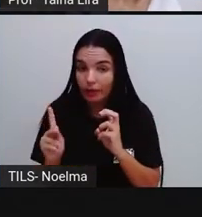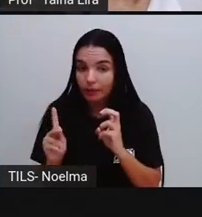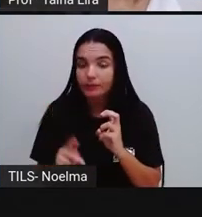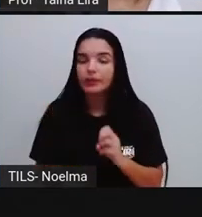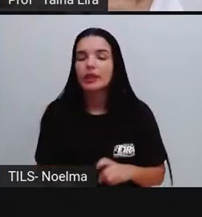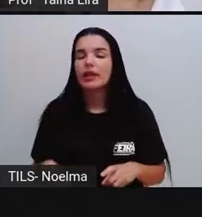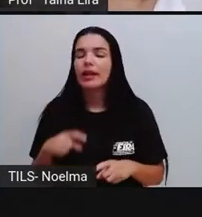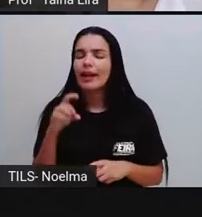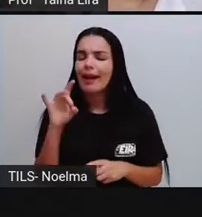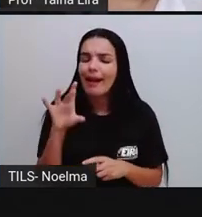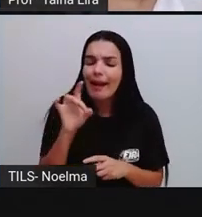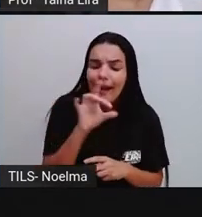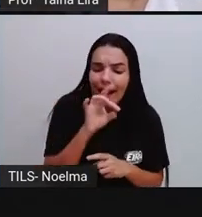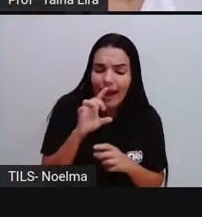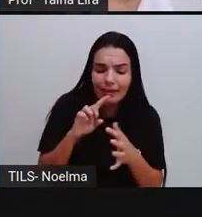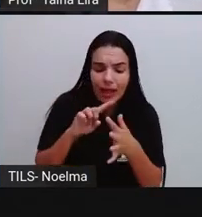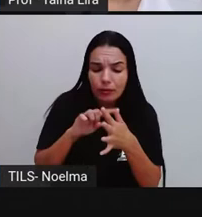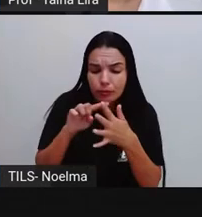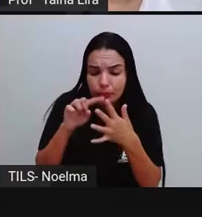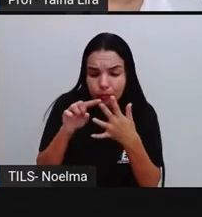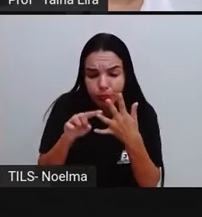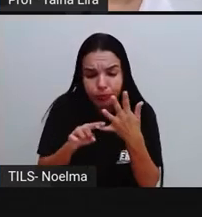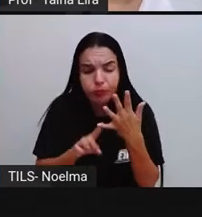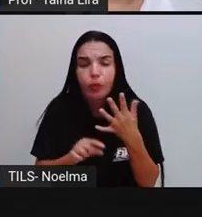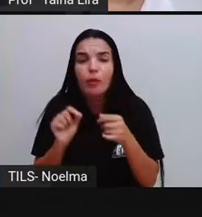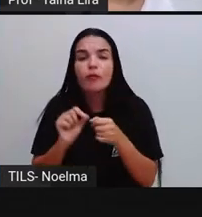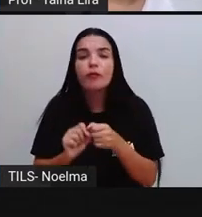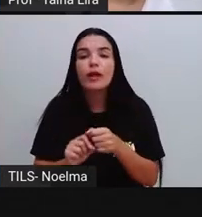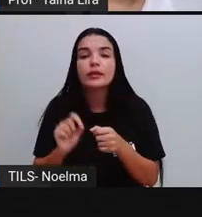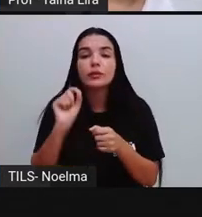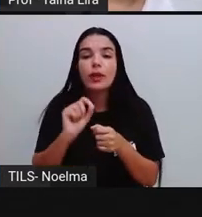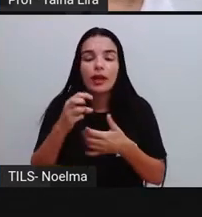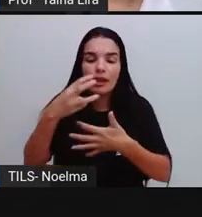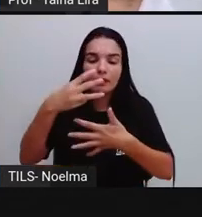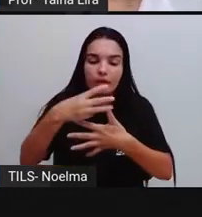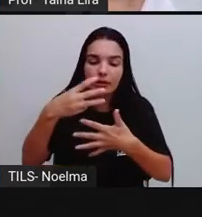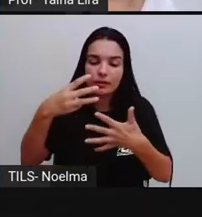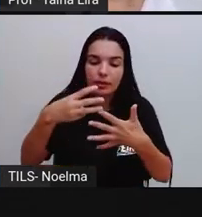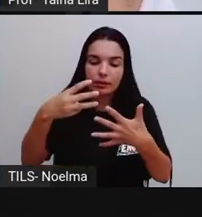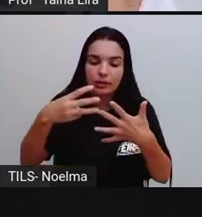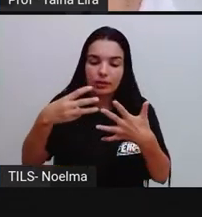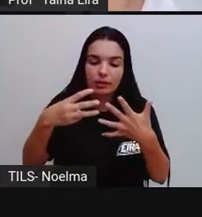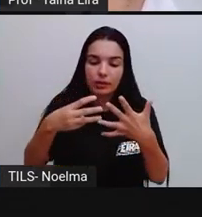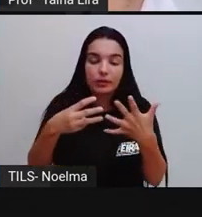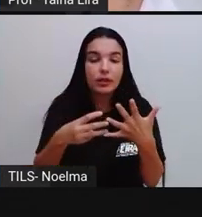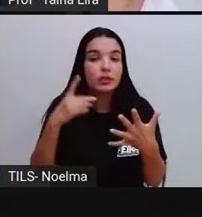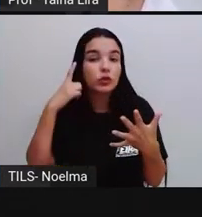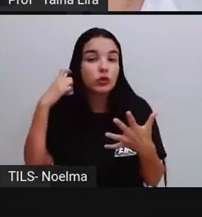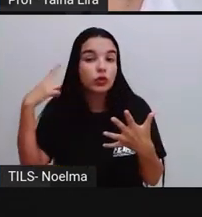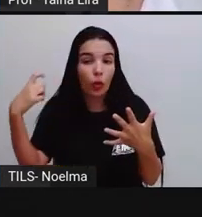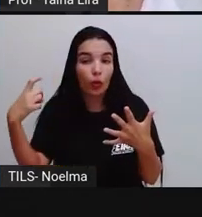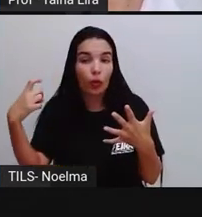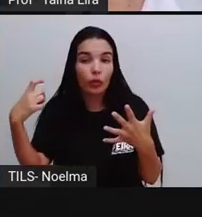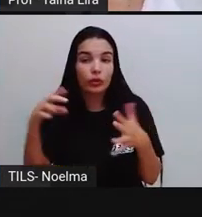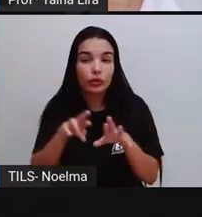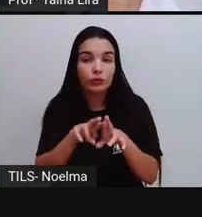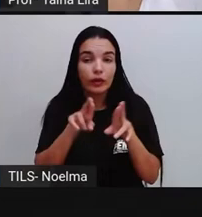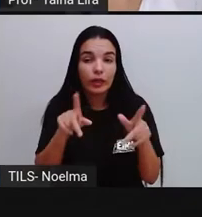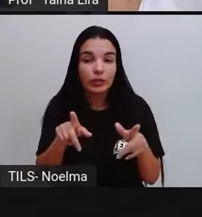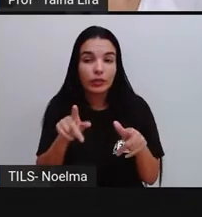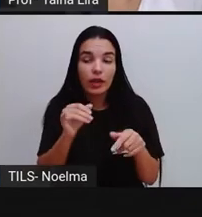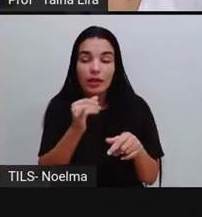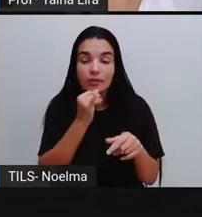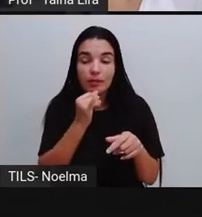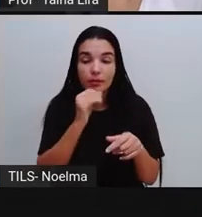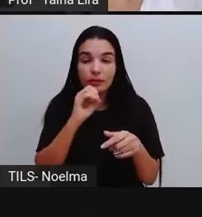E cada aluno desse produz, ó, 3 sons diferentes. Então, é como se um aluno